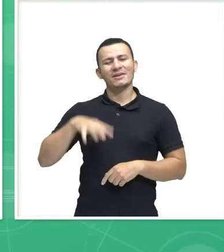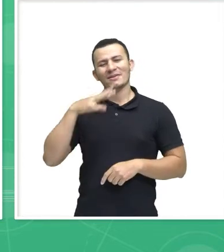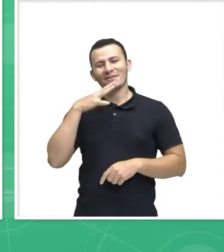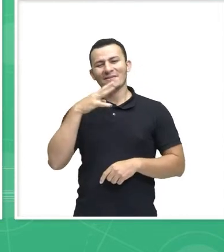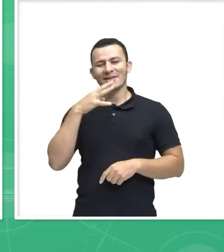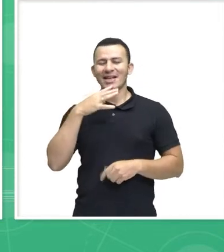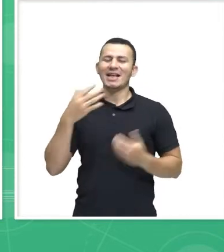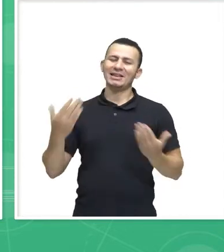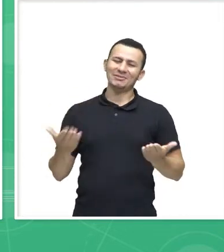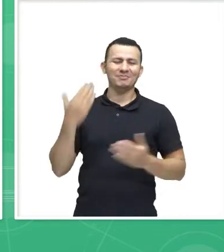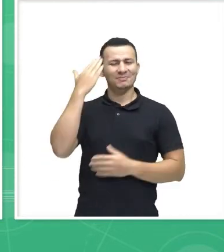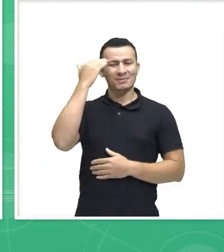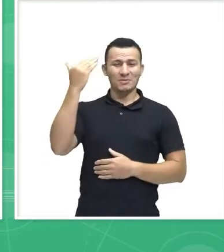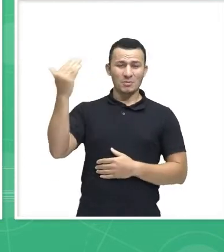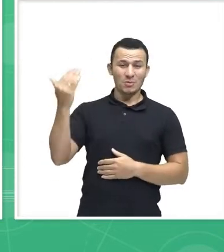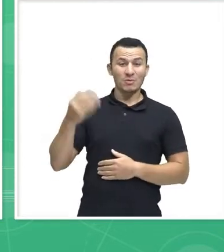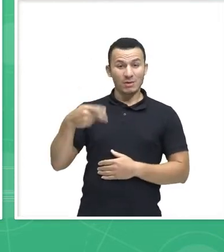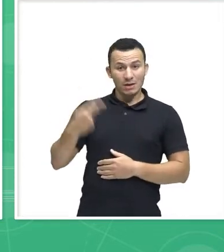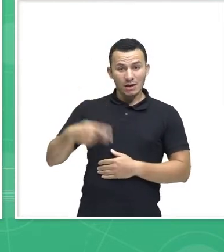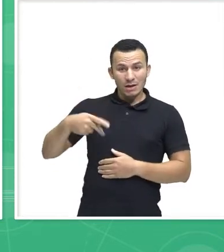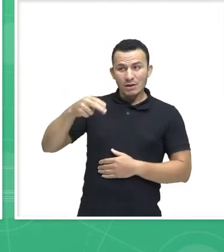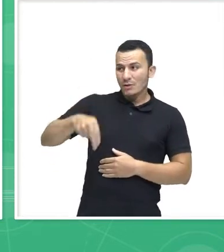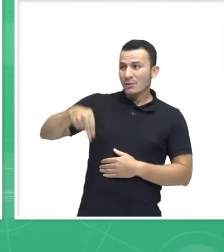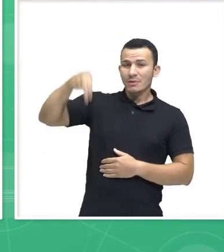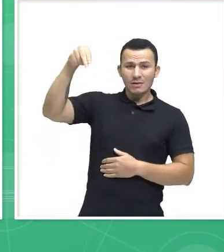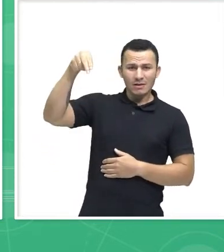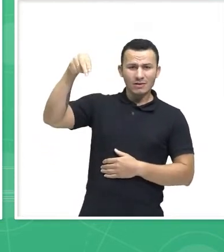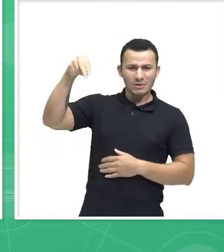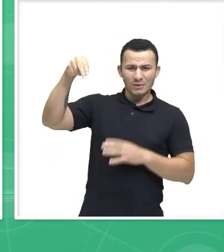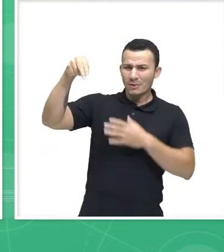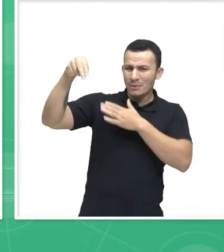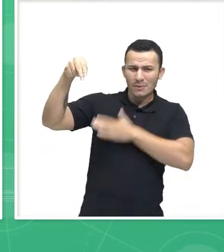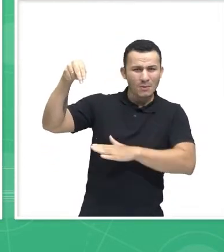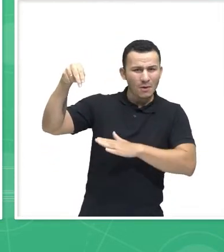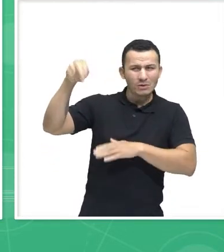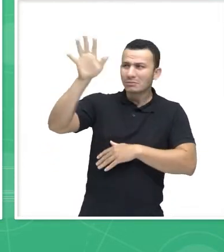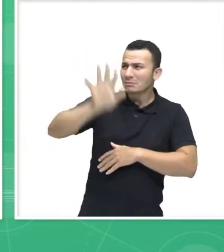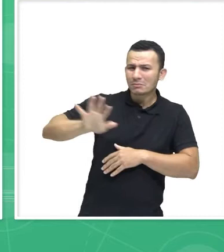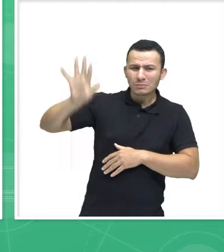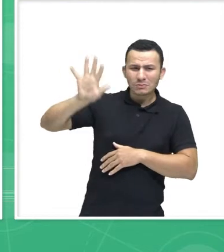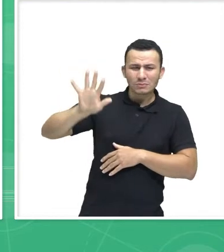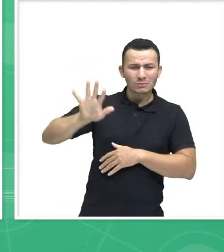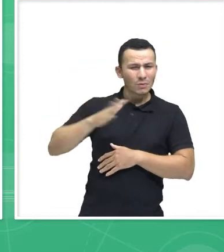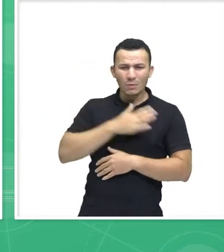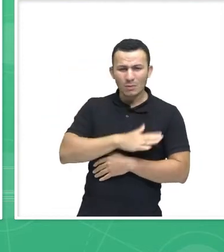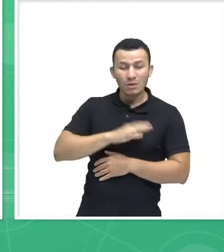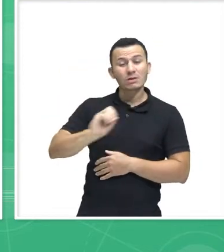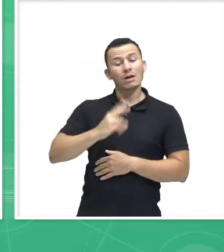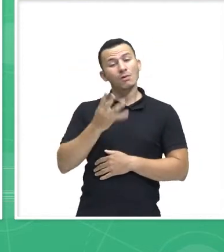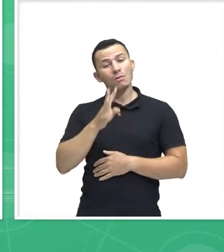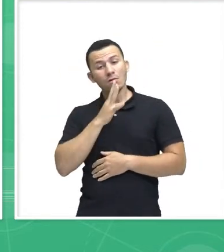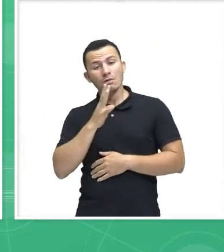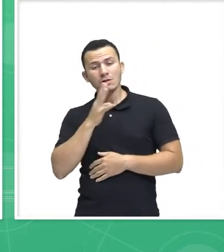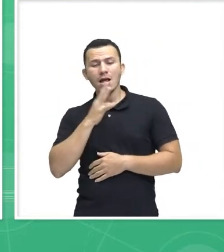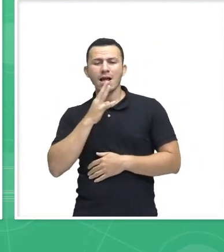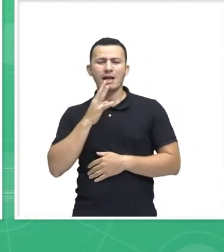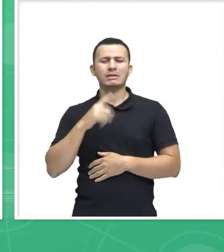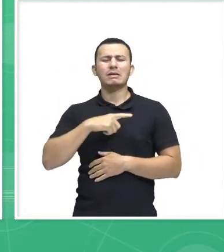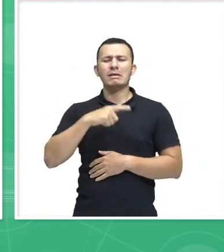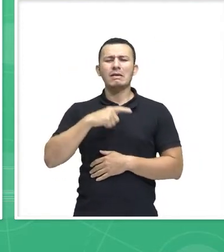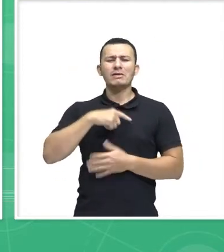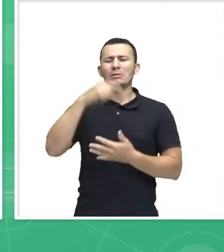nosso mas não há alguém aqui na nossa região norte não é que não goste o que conheço aí Alguns peixes né a gente tem muita